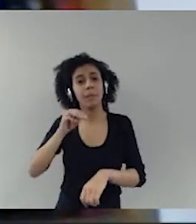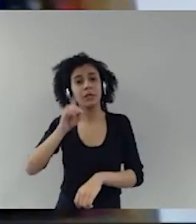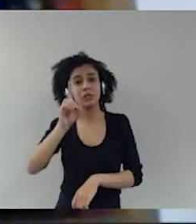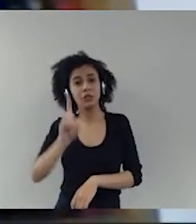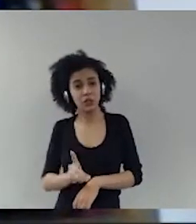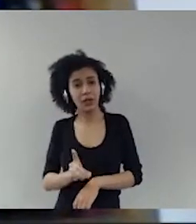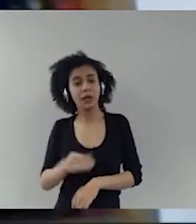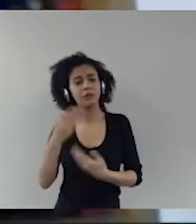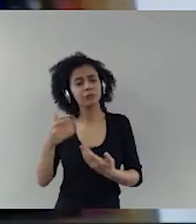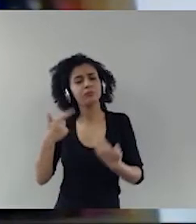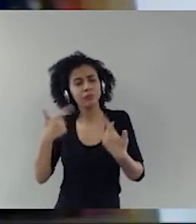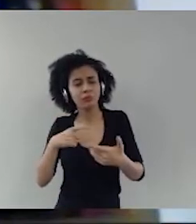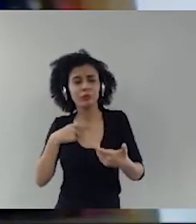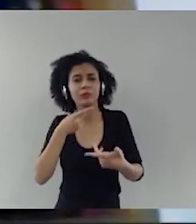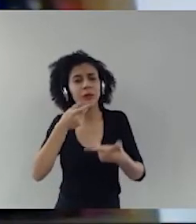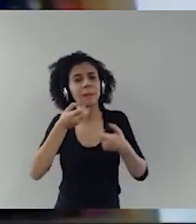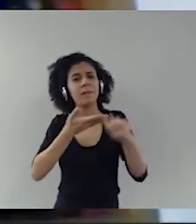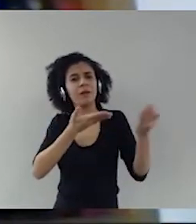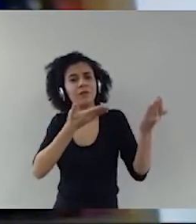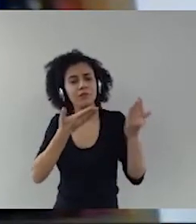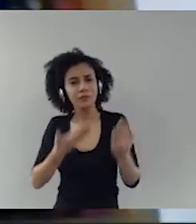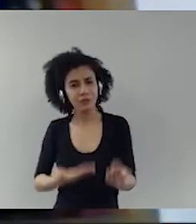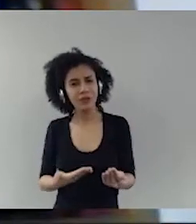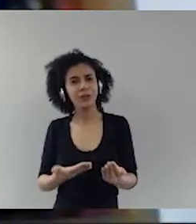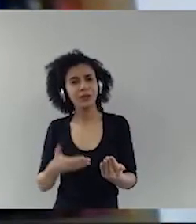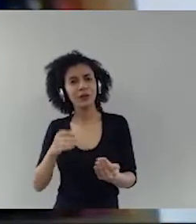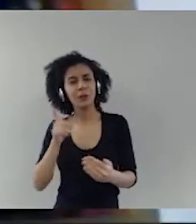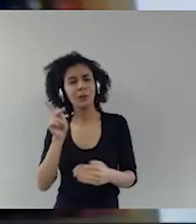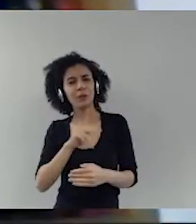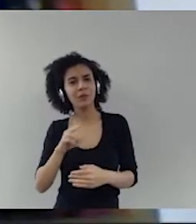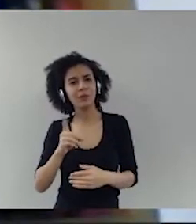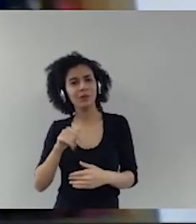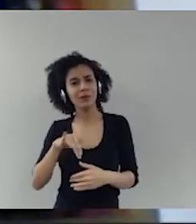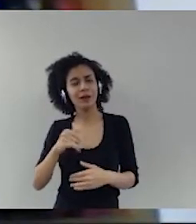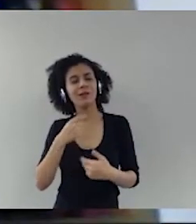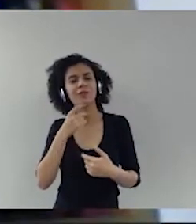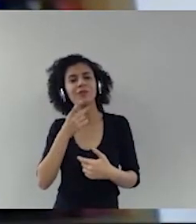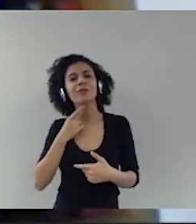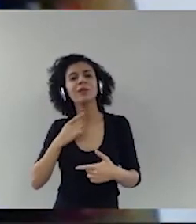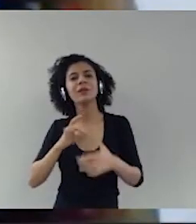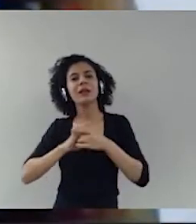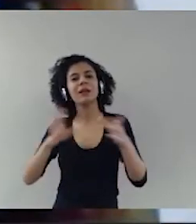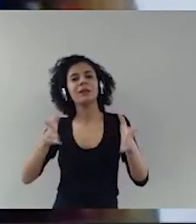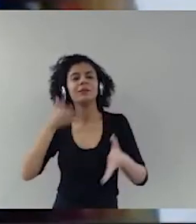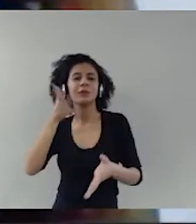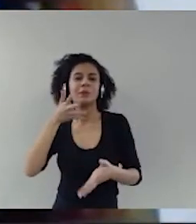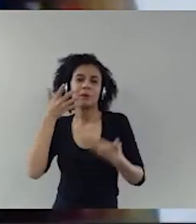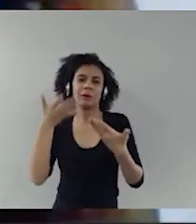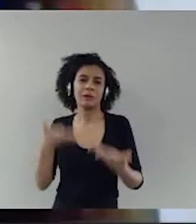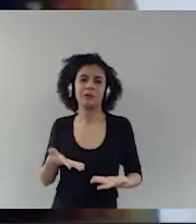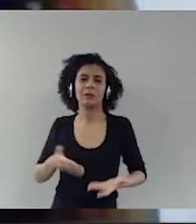Direito. Mais uma vez, obrigado, sejam bem-vindos. Professora Daniela, fique à vontade.